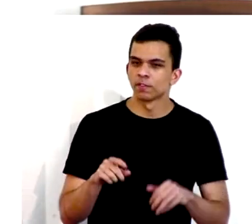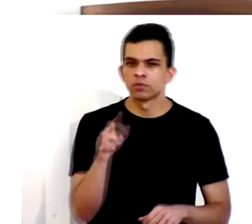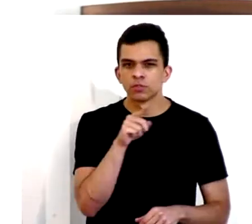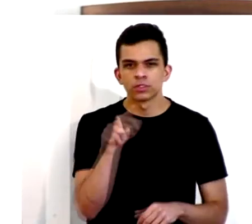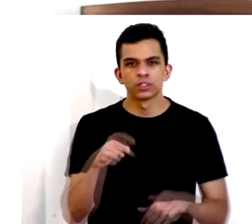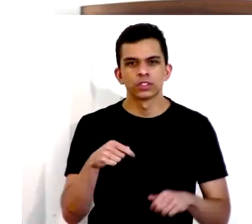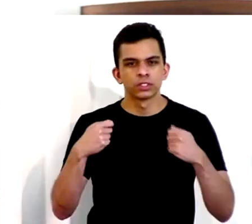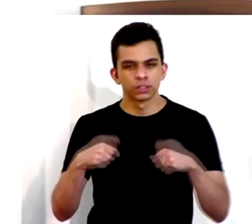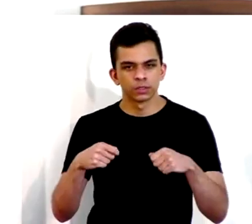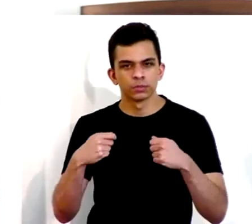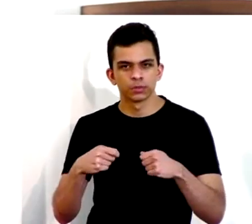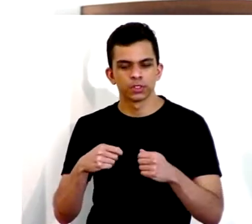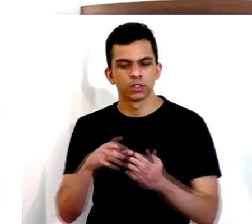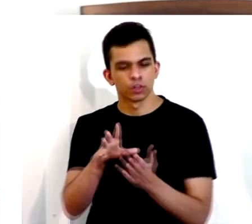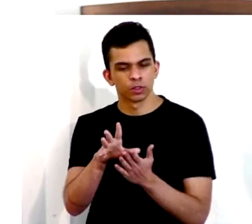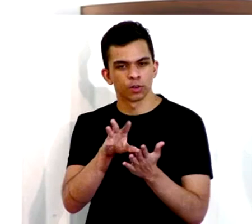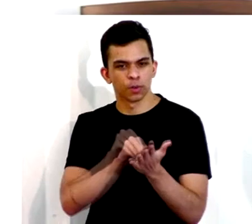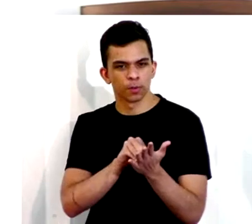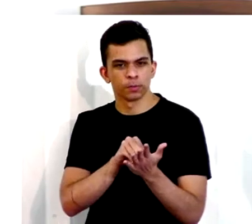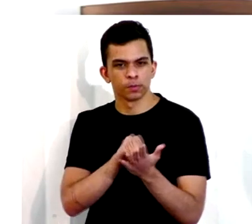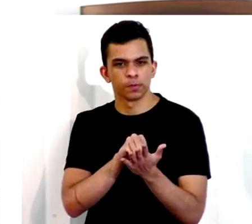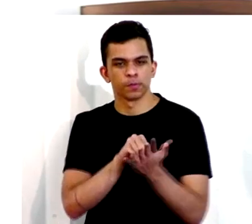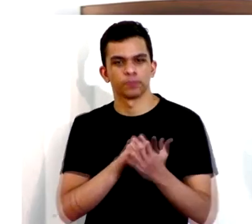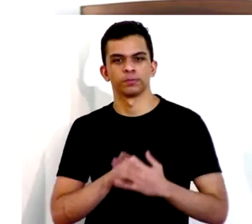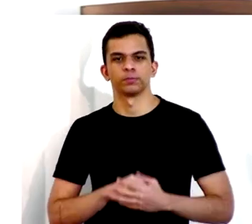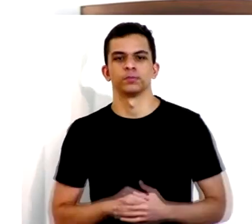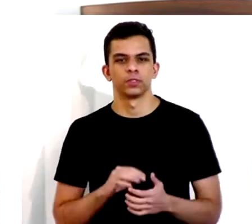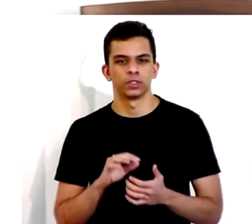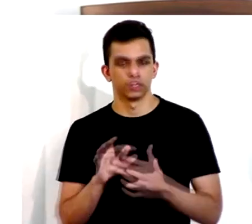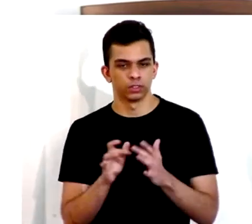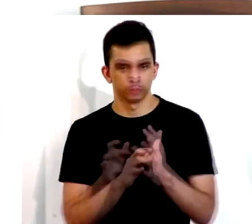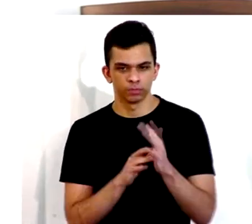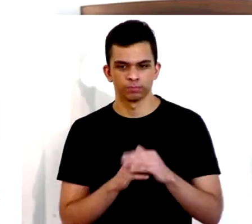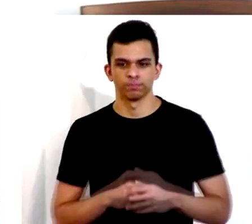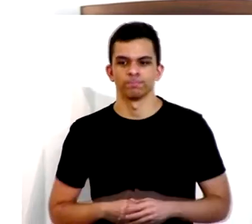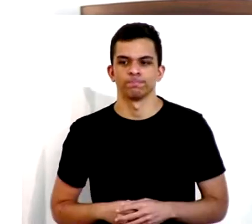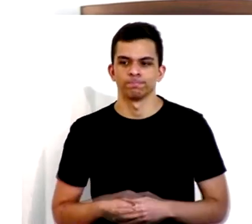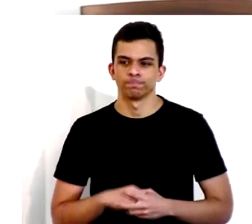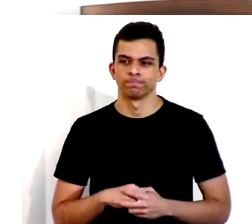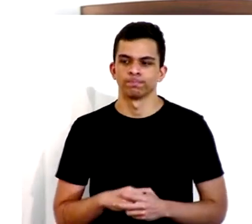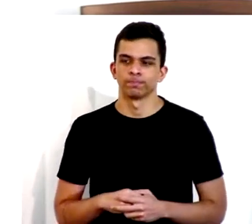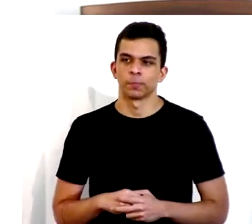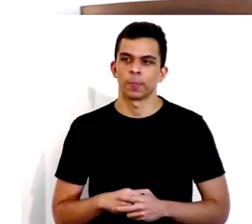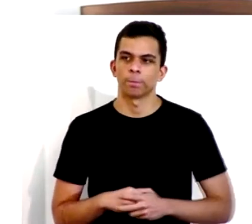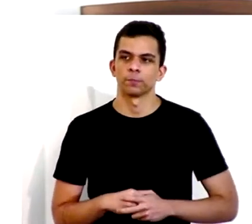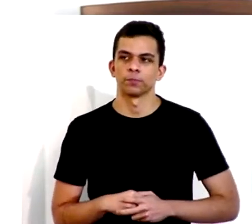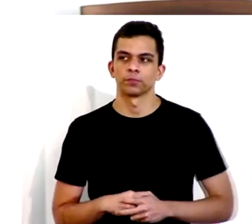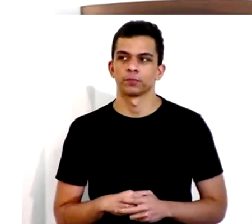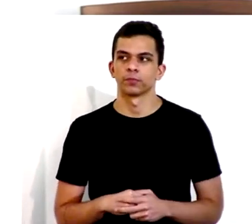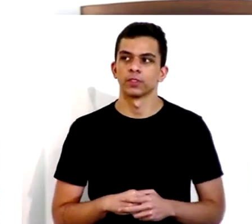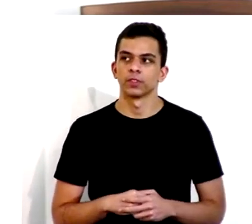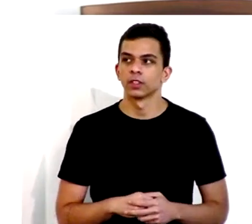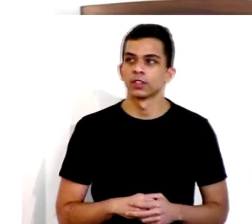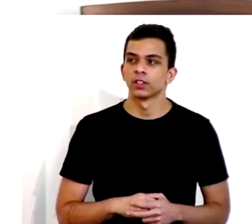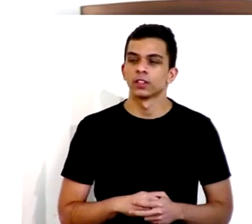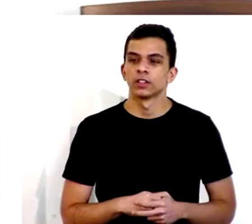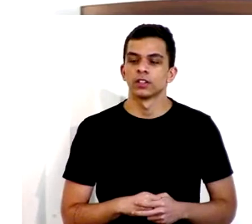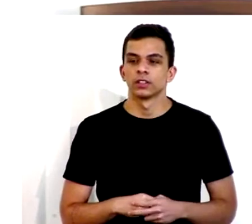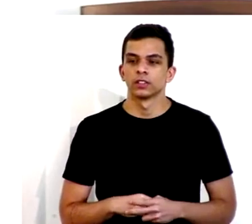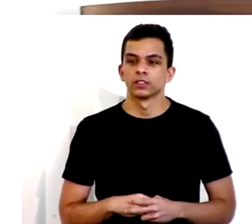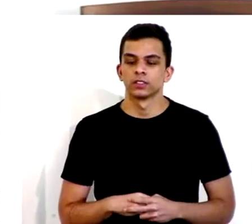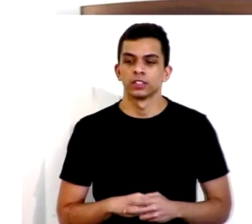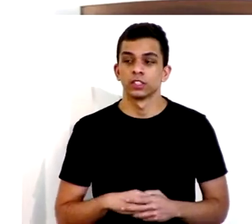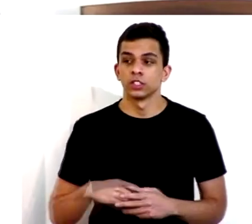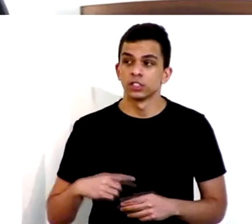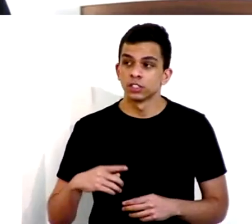E quando assim fizermos, em amor, agradaremos ao Senhor, que enviou o seu Filho para nos livrar da condenação e nos